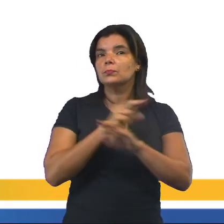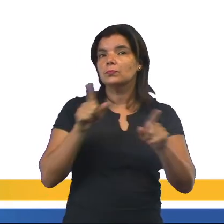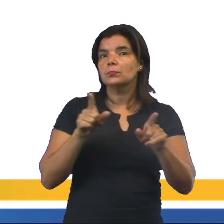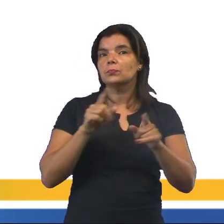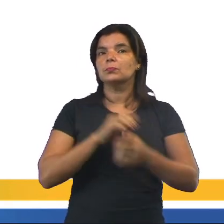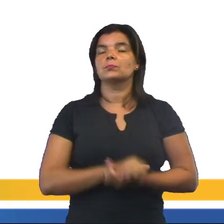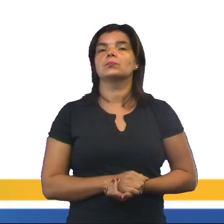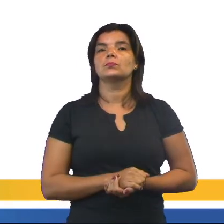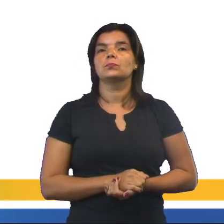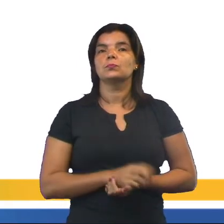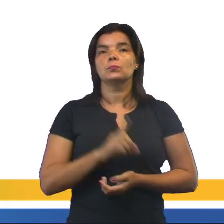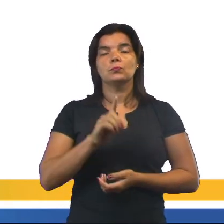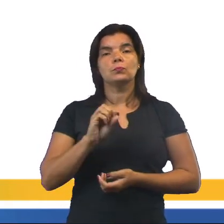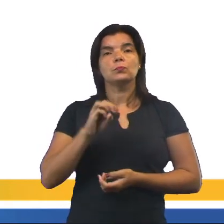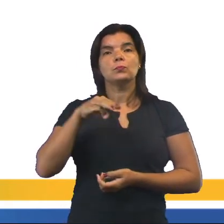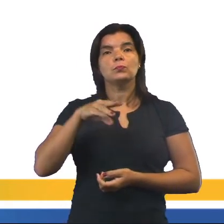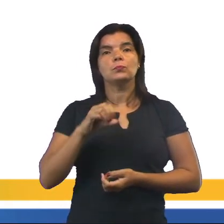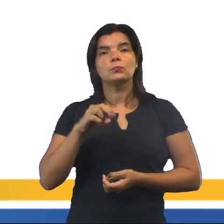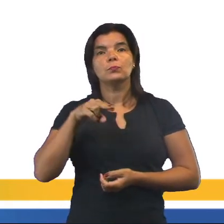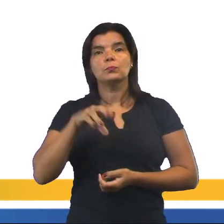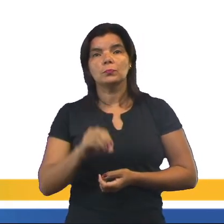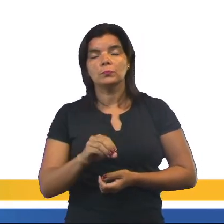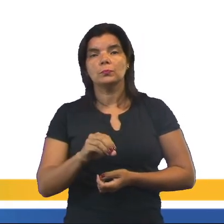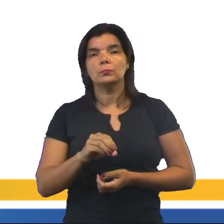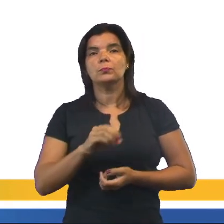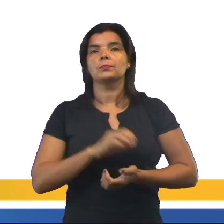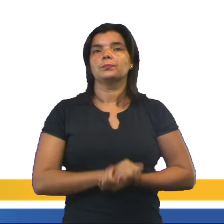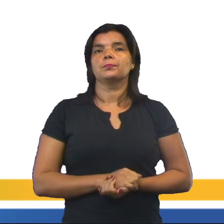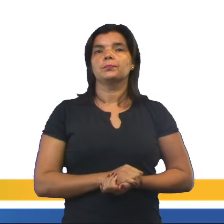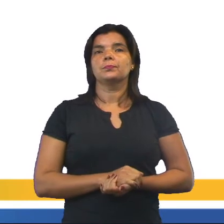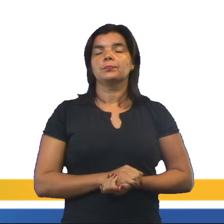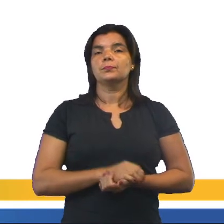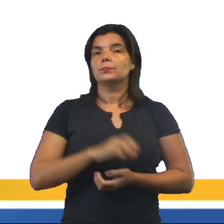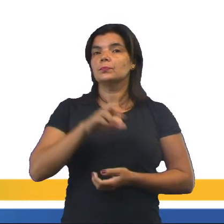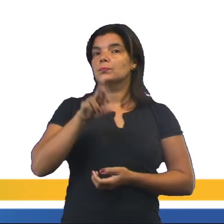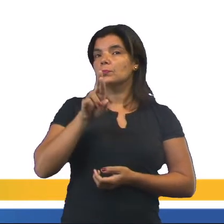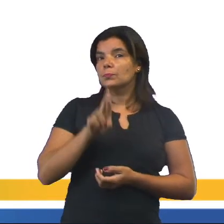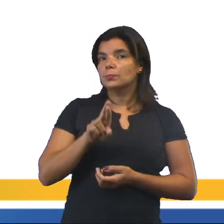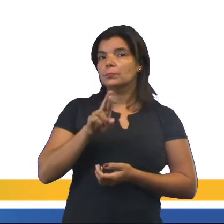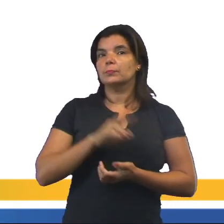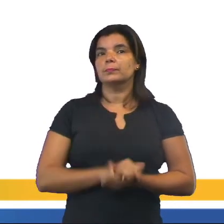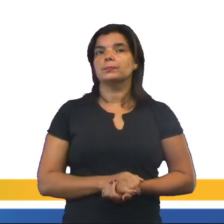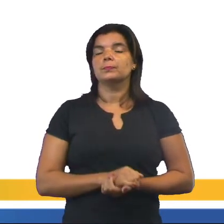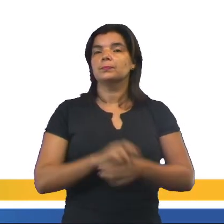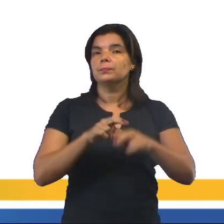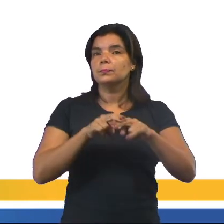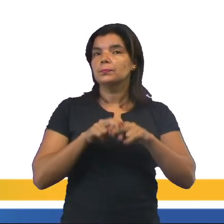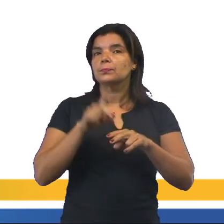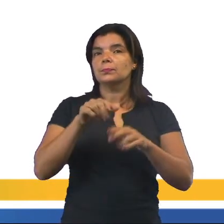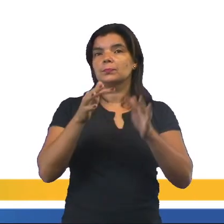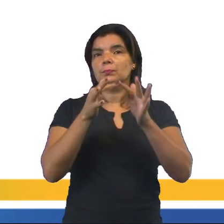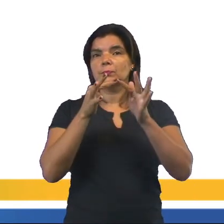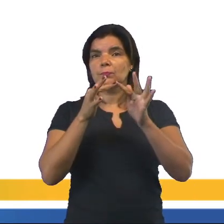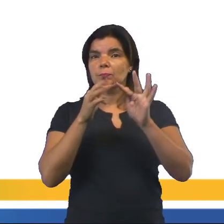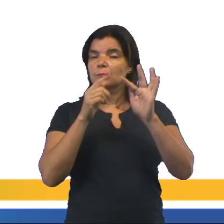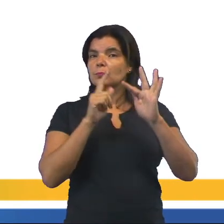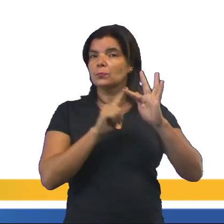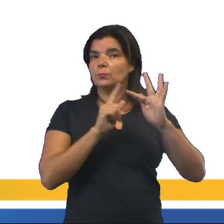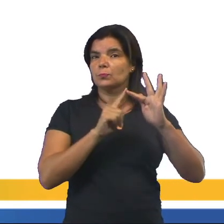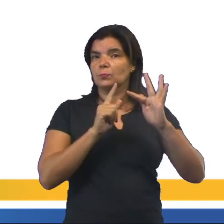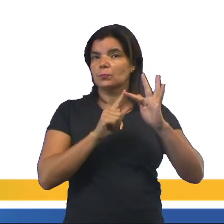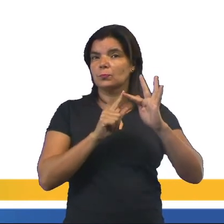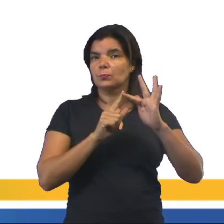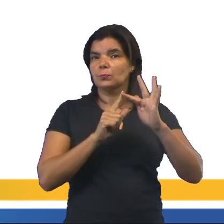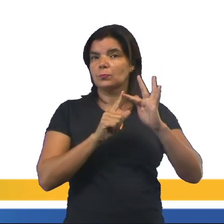é diferente do seu contradomínio dos reais. Por isso, a